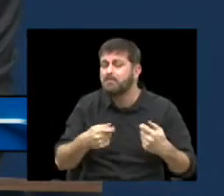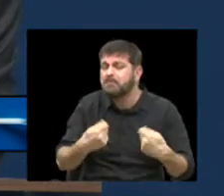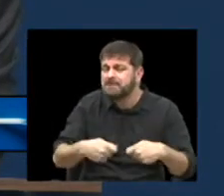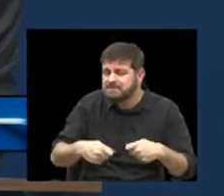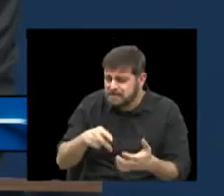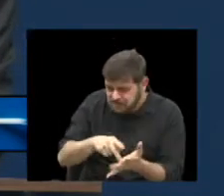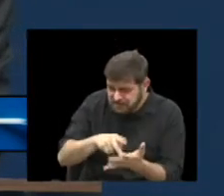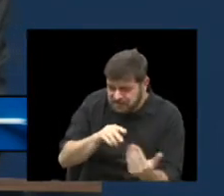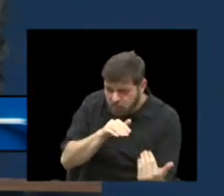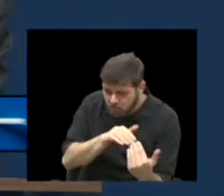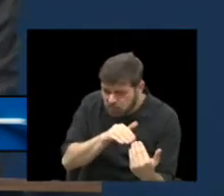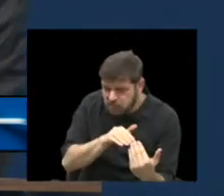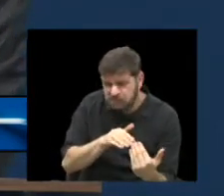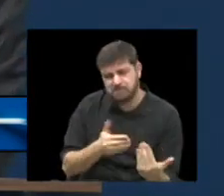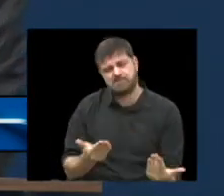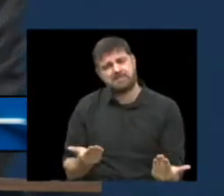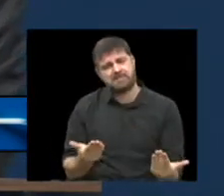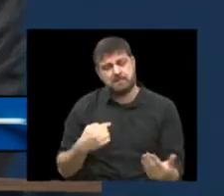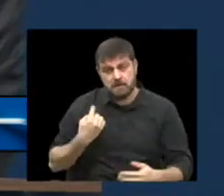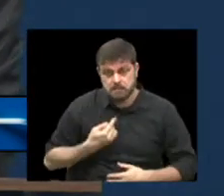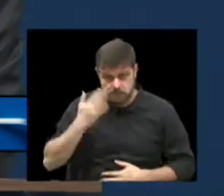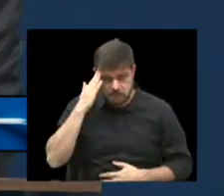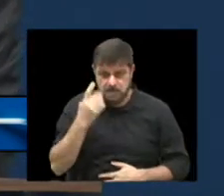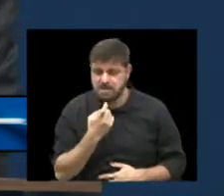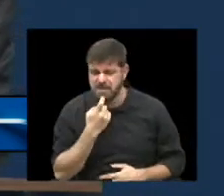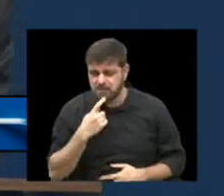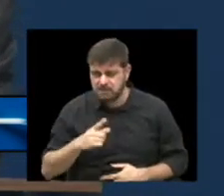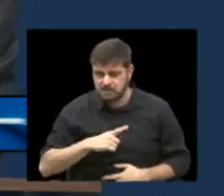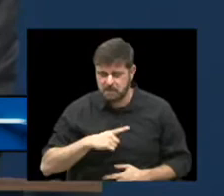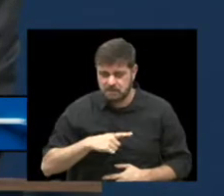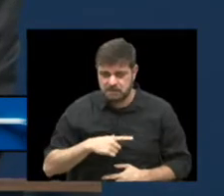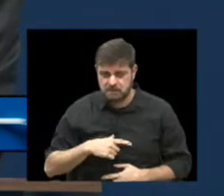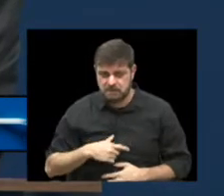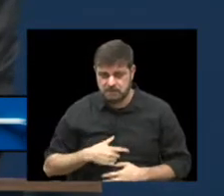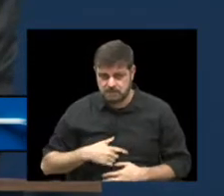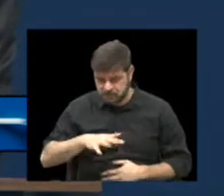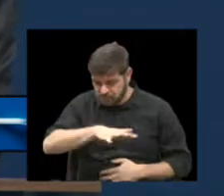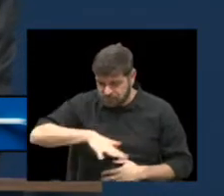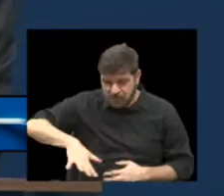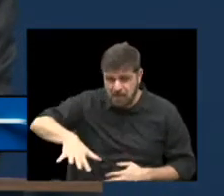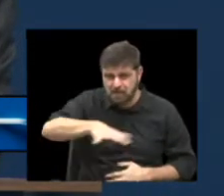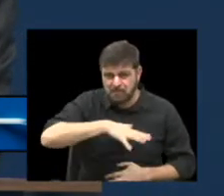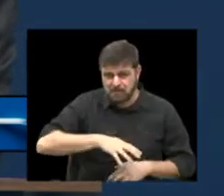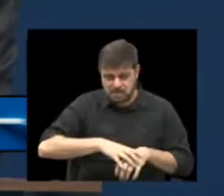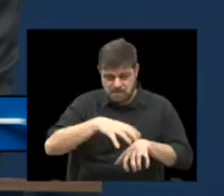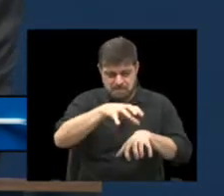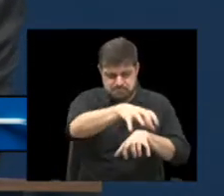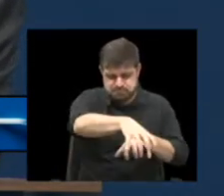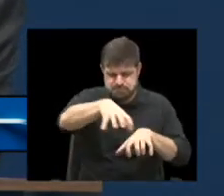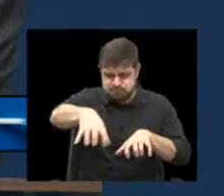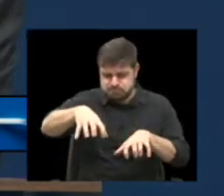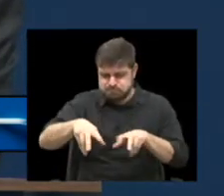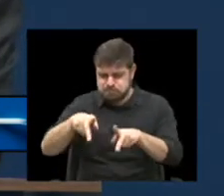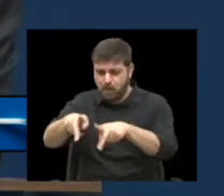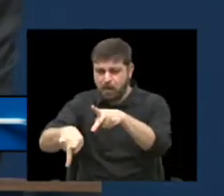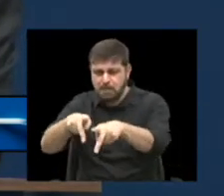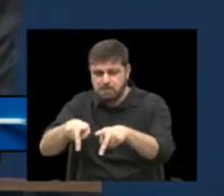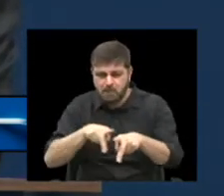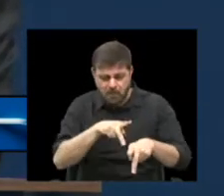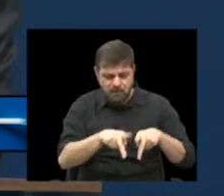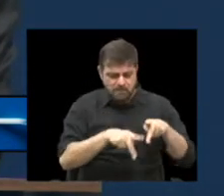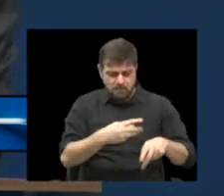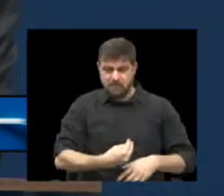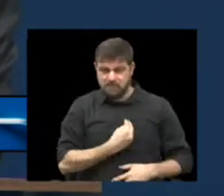população. A gente sabe que Campinas é uma cidade que tem baixa densidade demográfica, dispersa num amplo território, com grandes